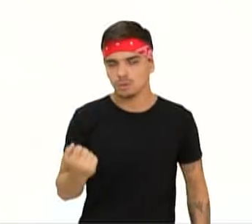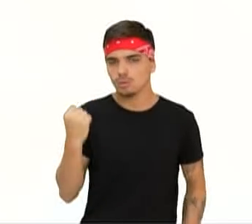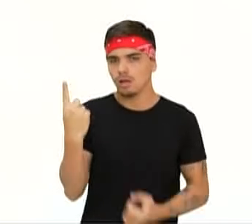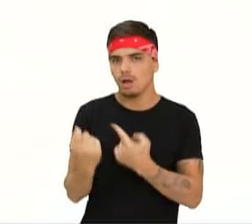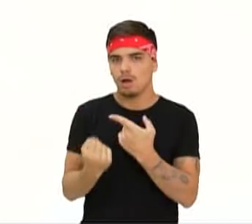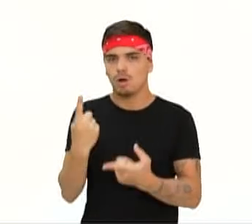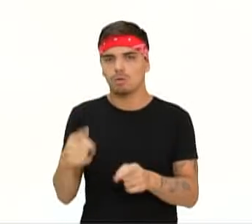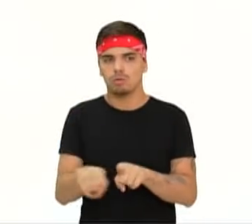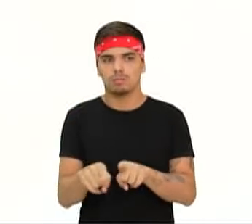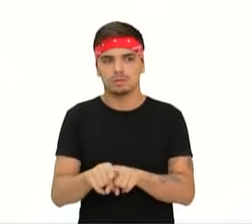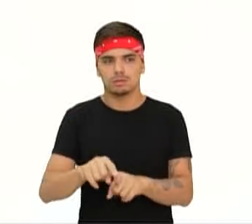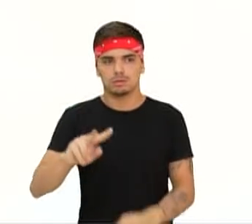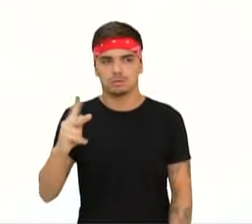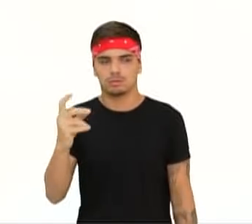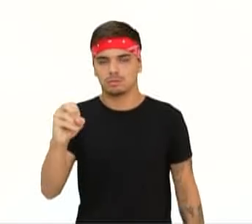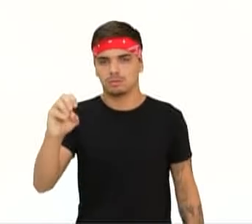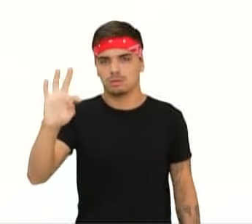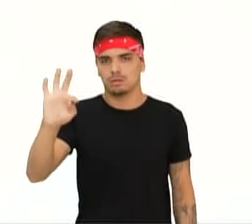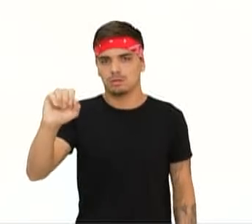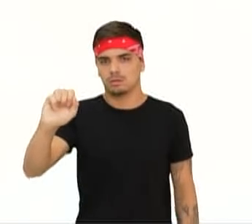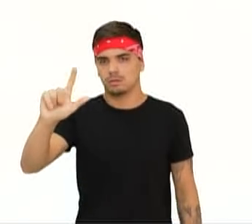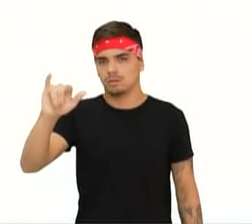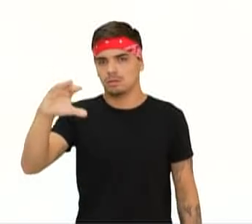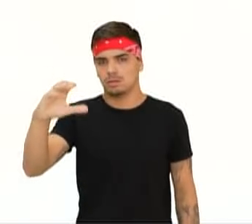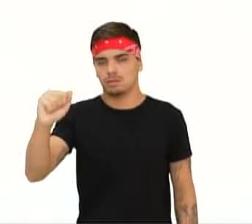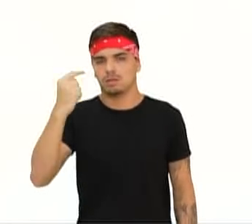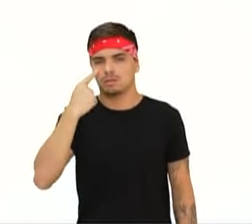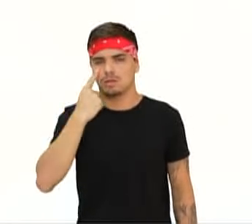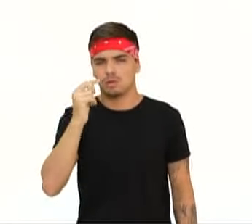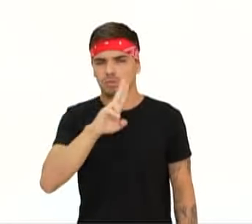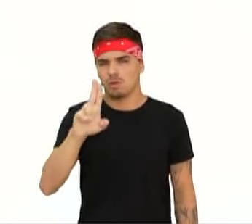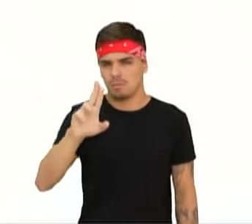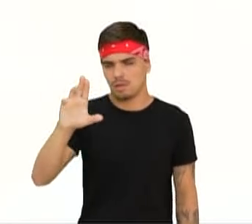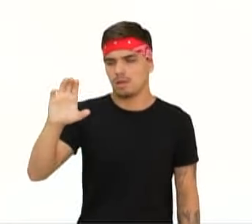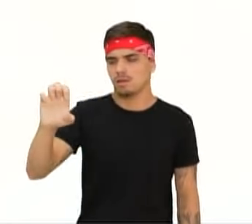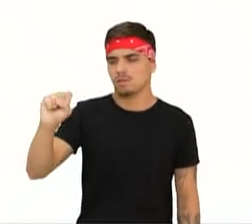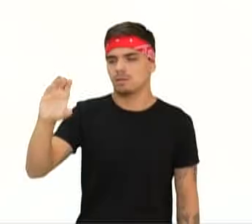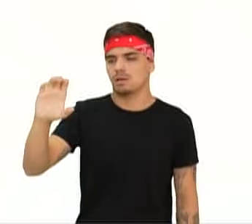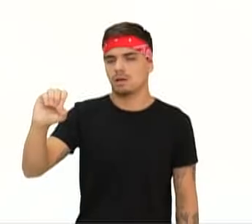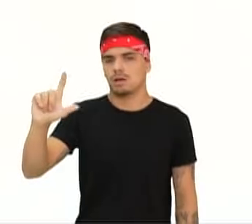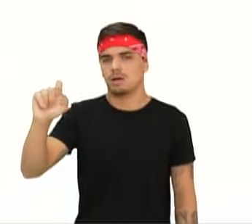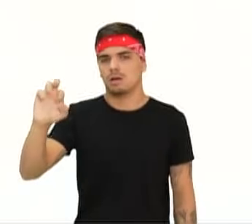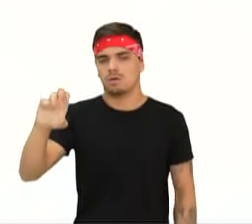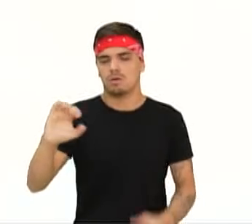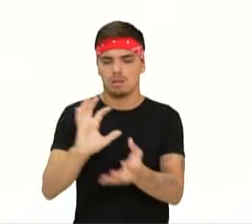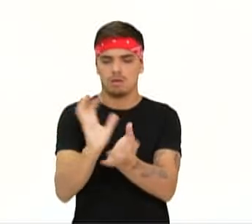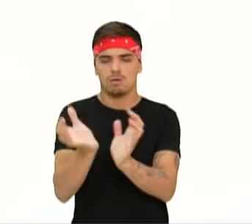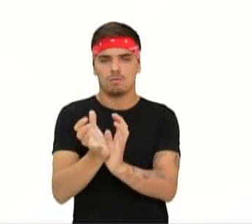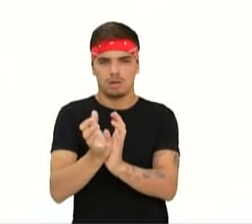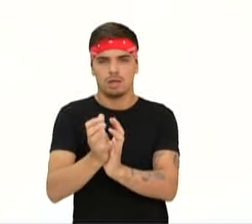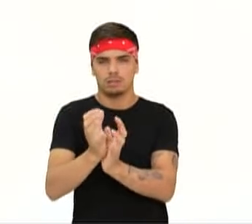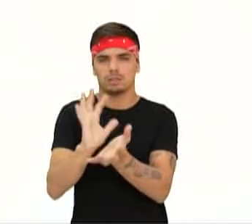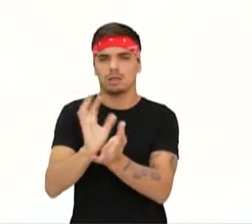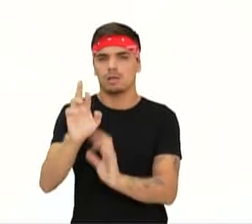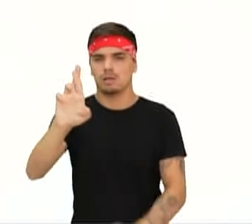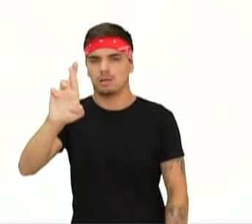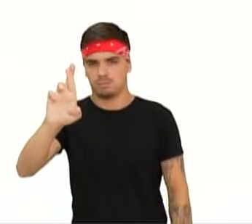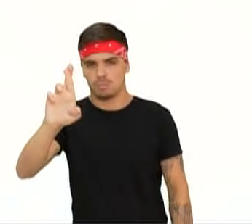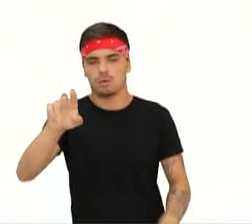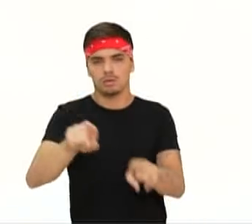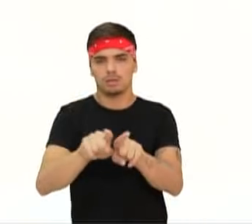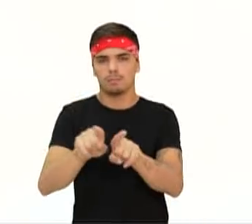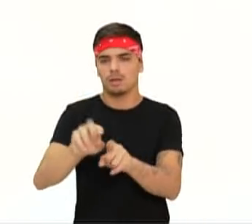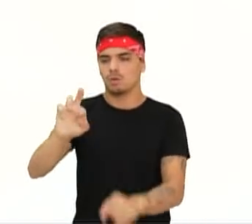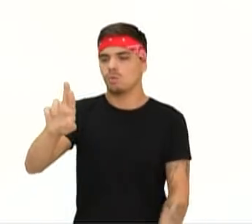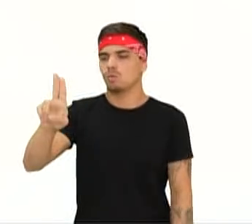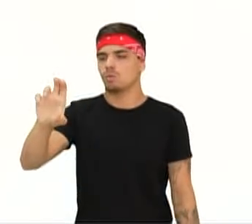Algumas hortaliças, como escarola, alface, repolho, rúcula, se adaptam bem